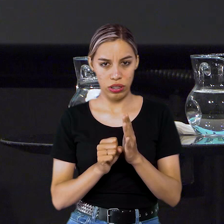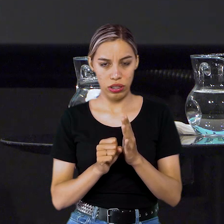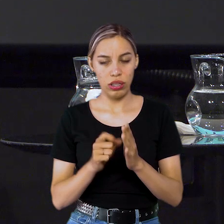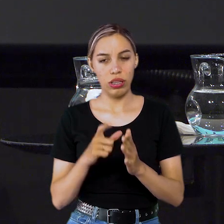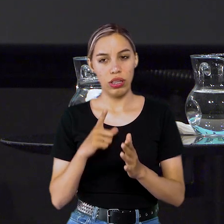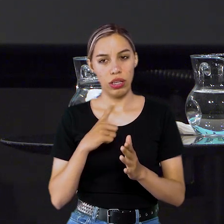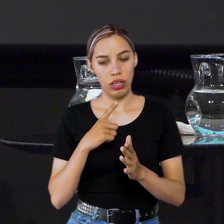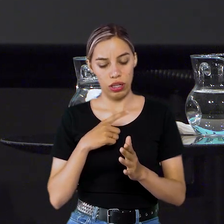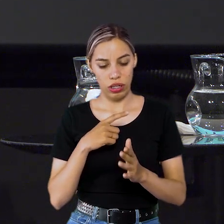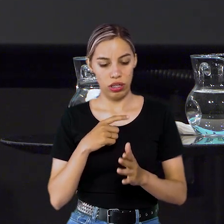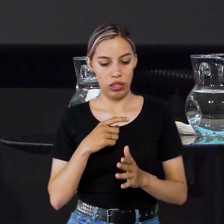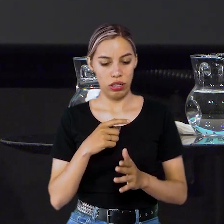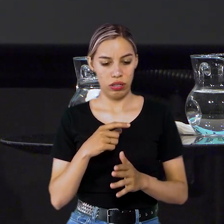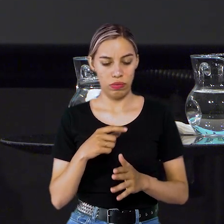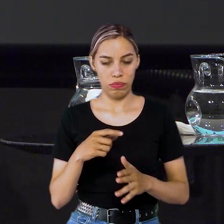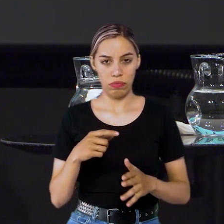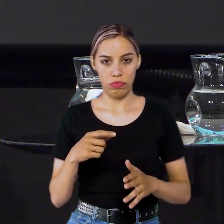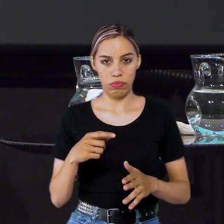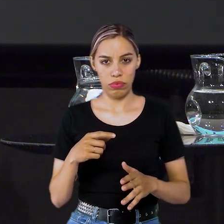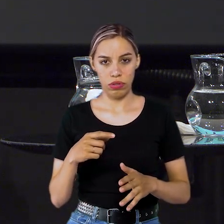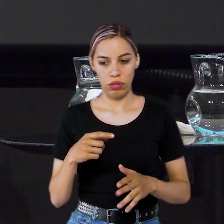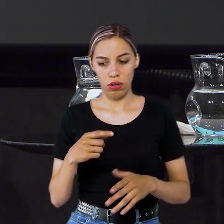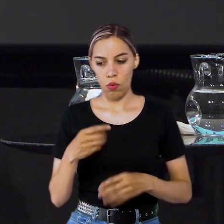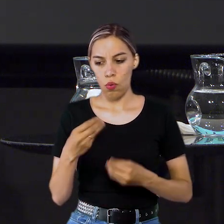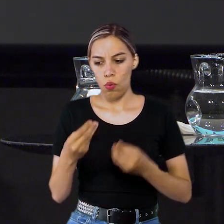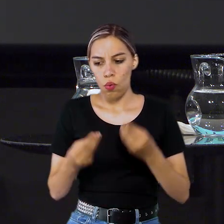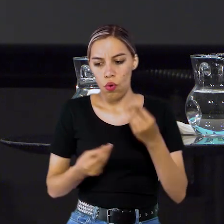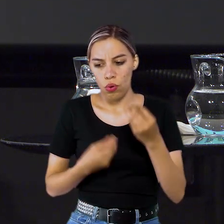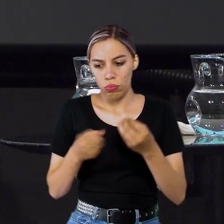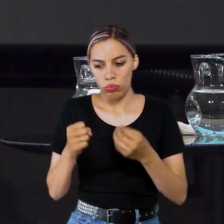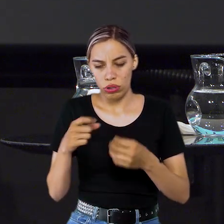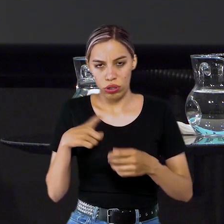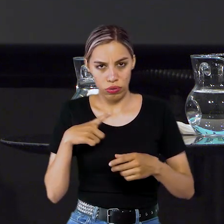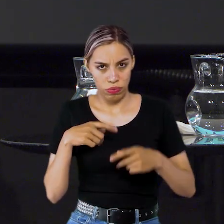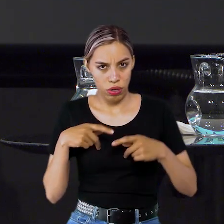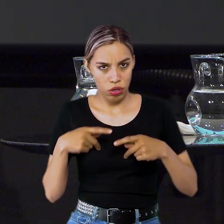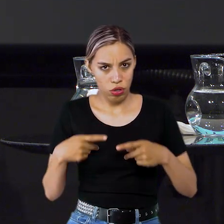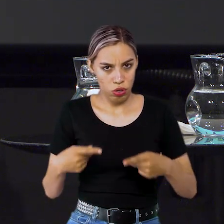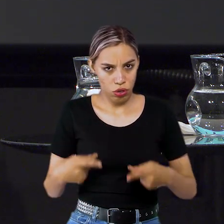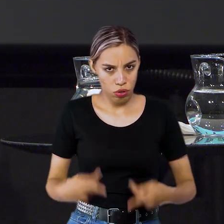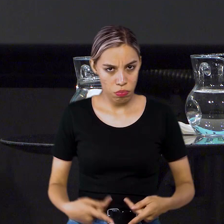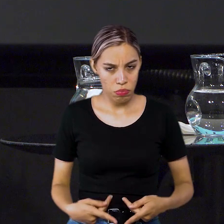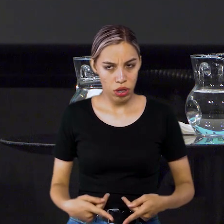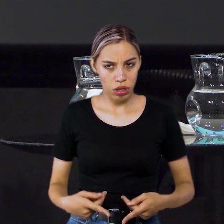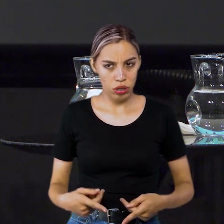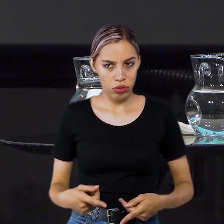Viria os seres humanos da mata, surgiria da mata, se existisse essa teoria.